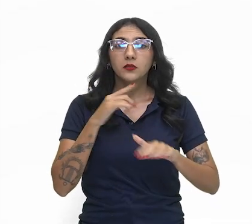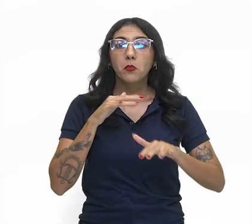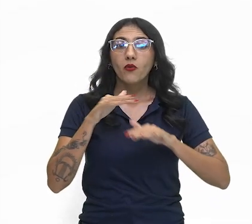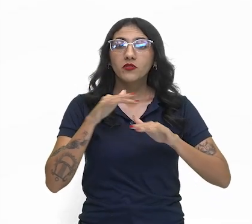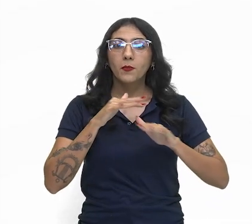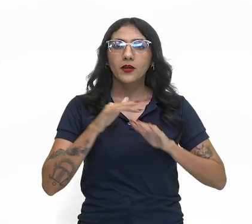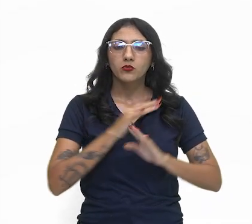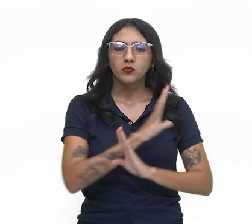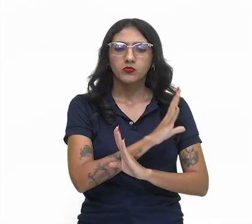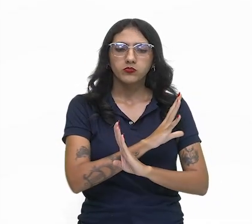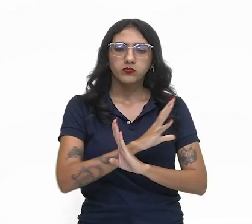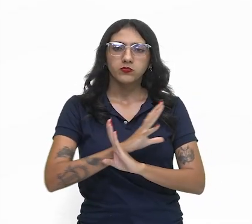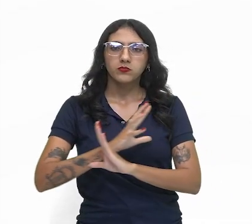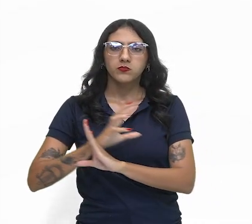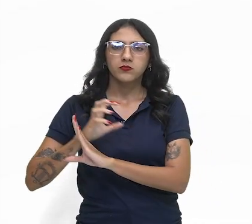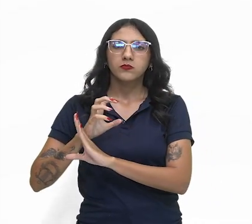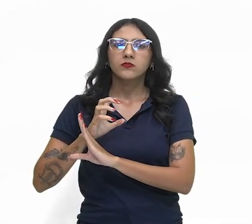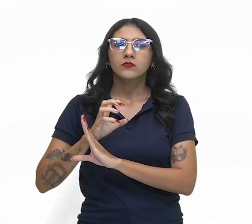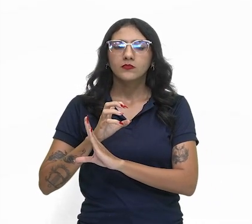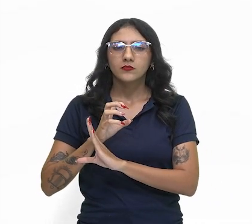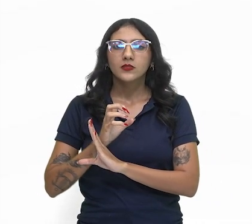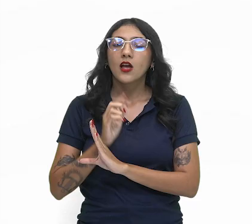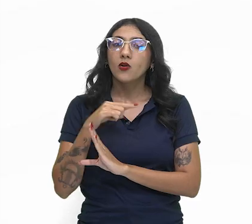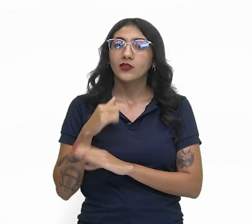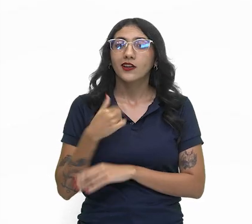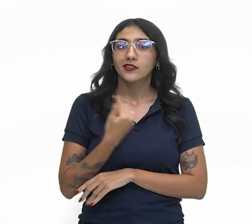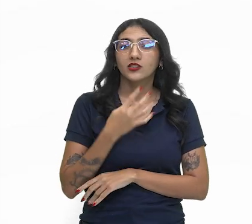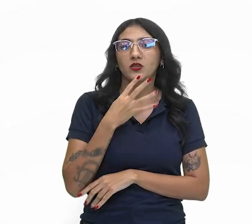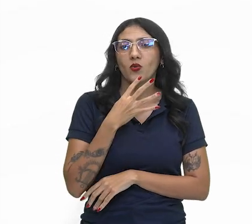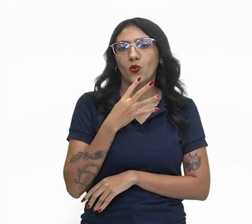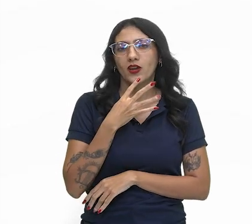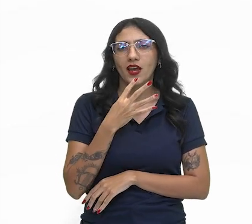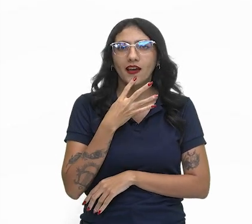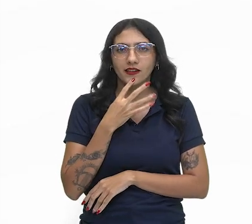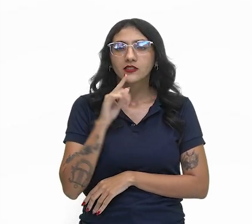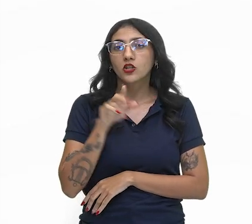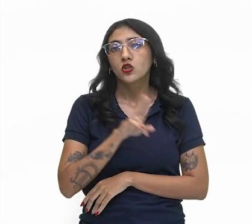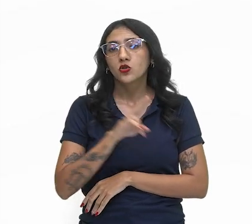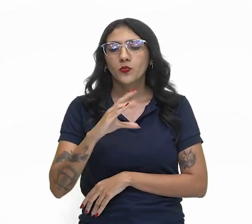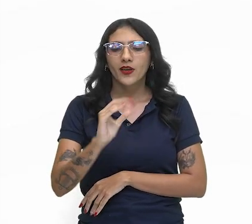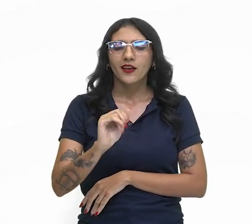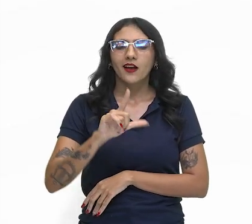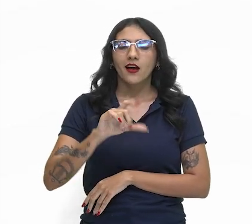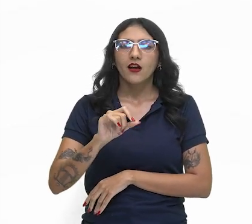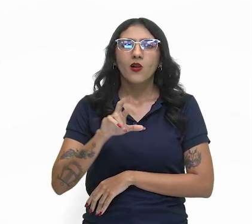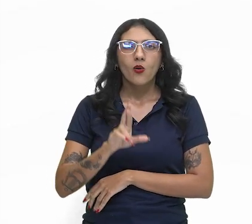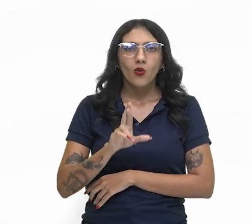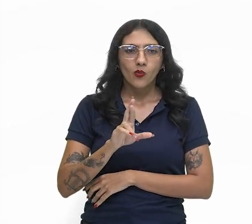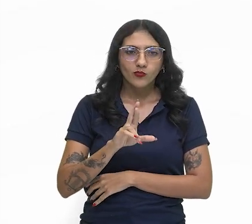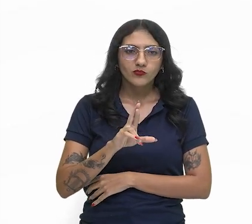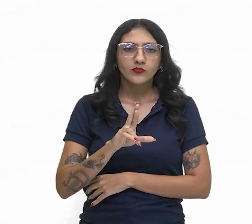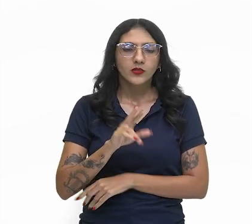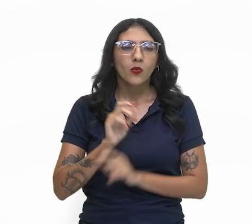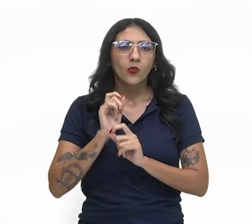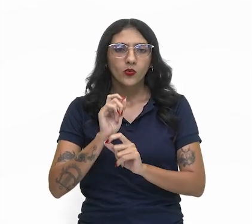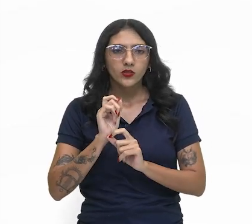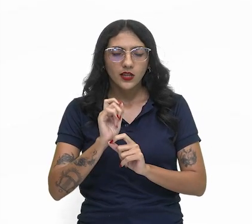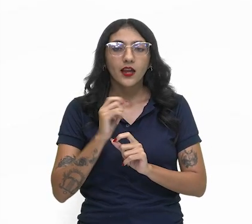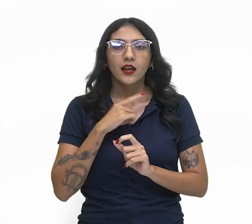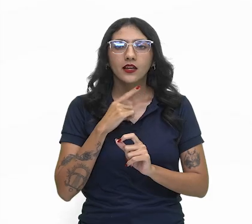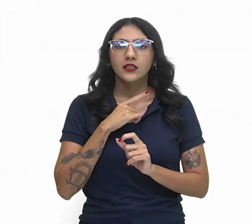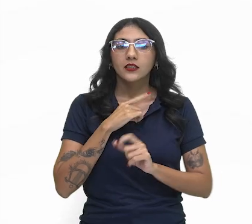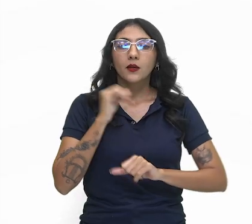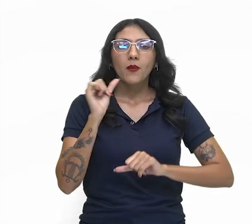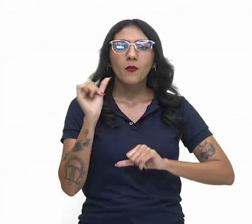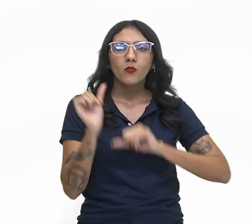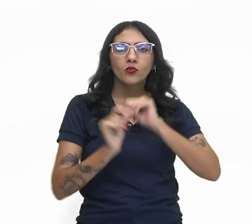de energia, pessoal, é o que a gente chama de calor. O calor está em